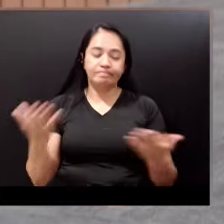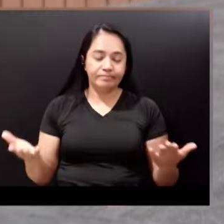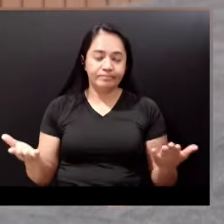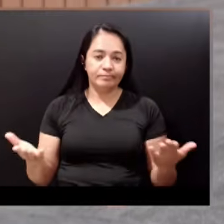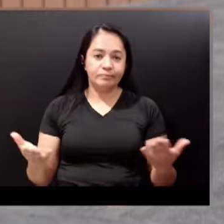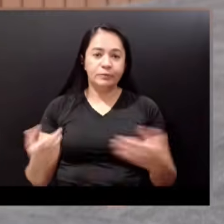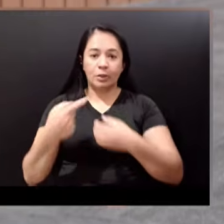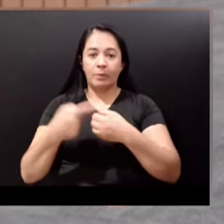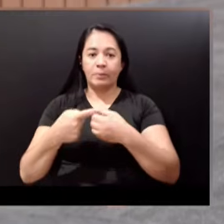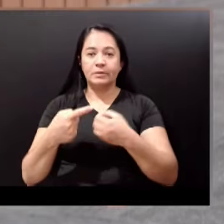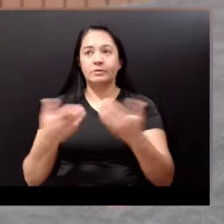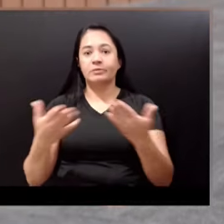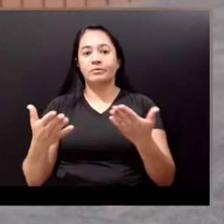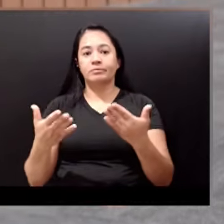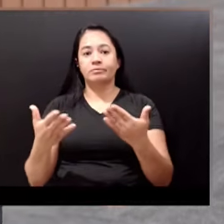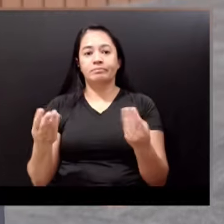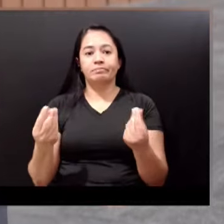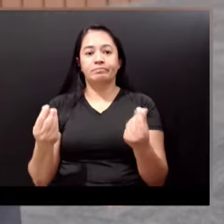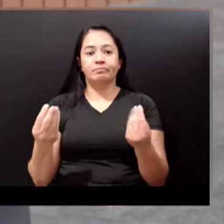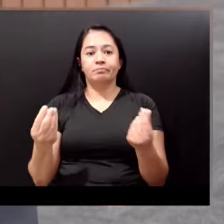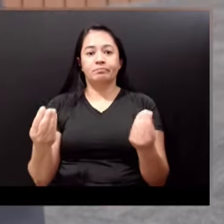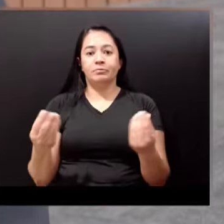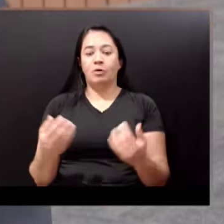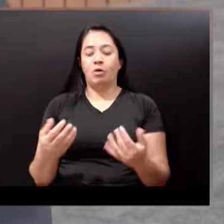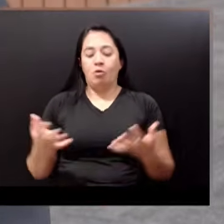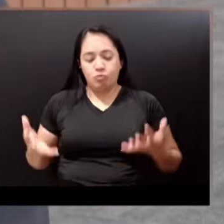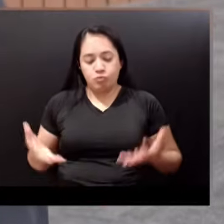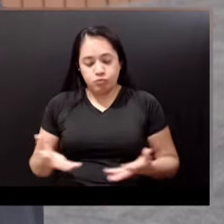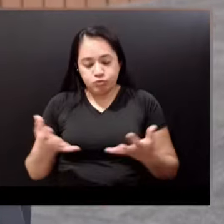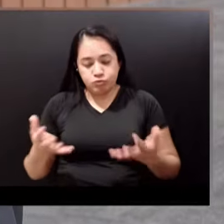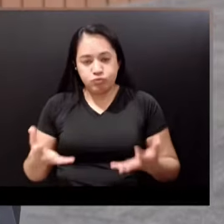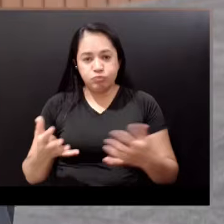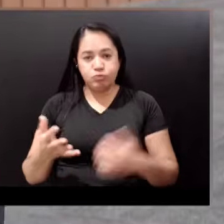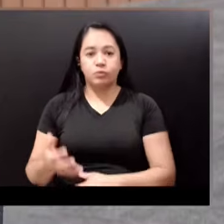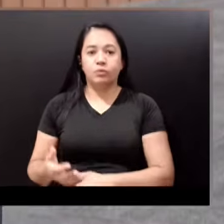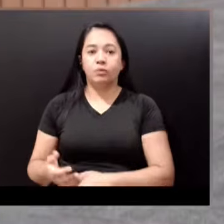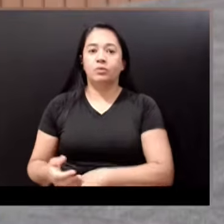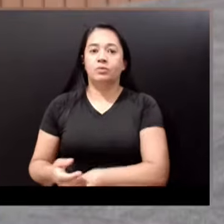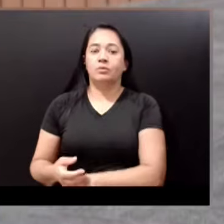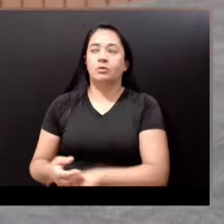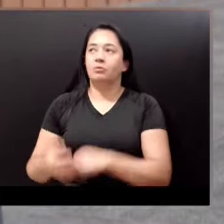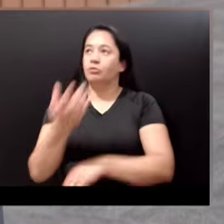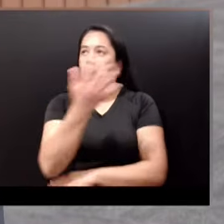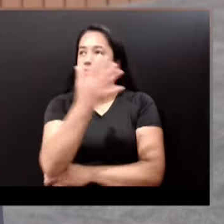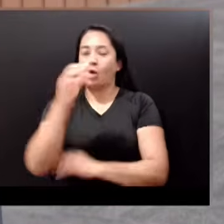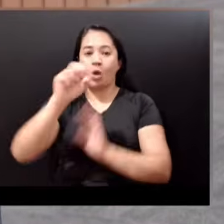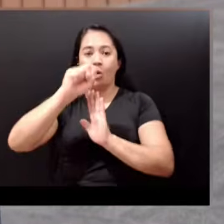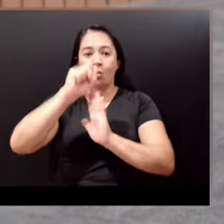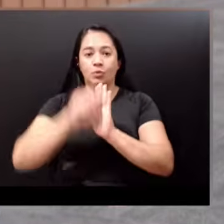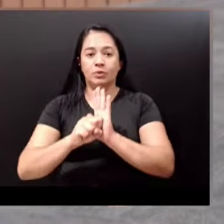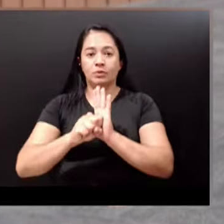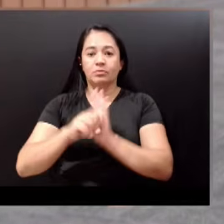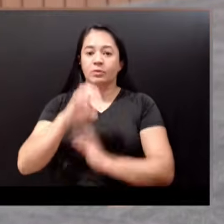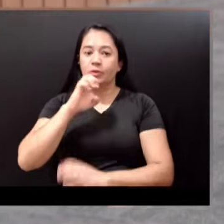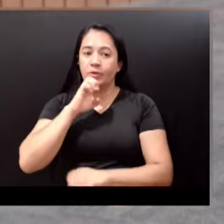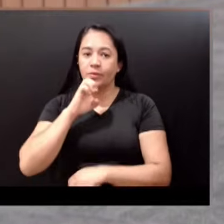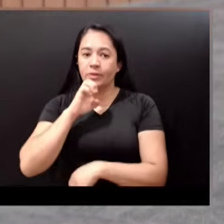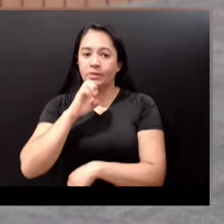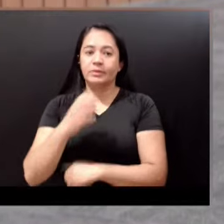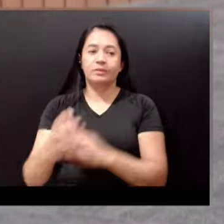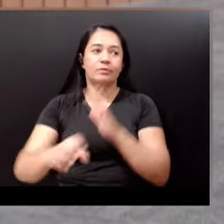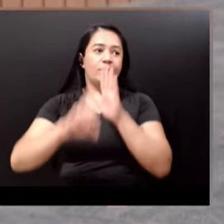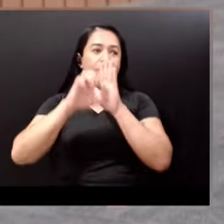diz impulsionadora das questões ambientais, né, um símbolo, um exemplo para outras cidades no Brasil,